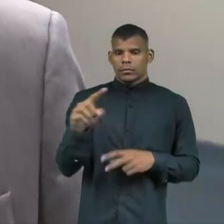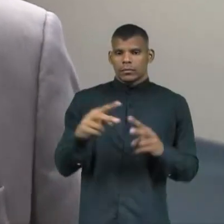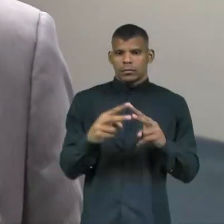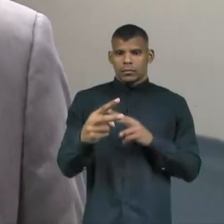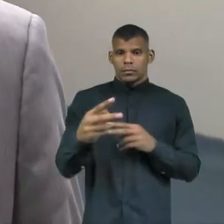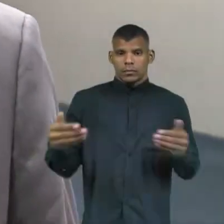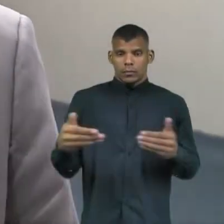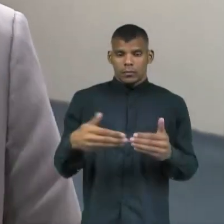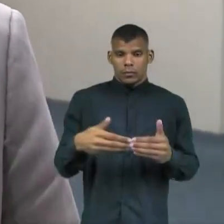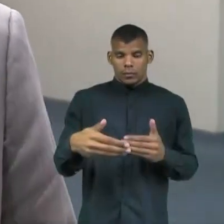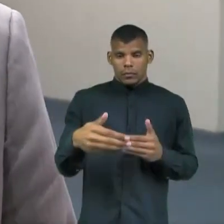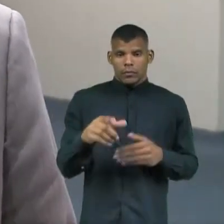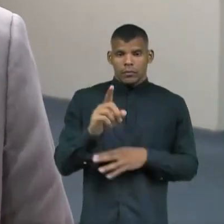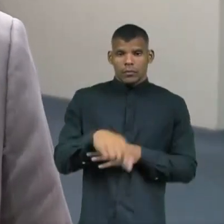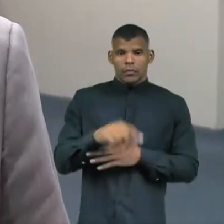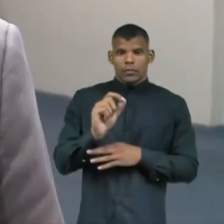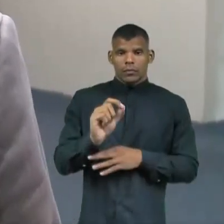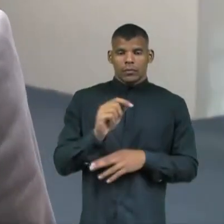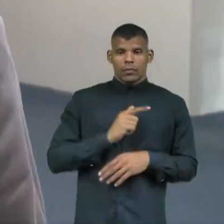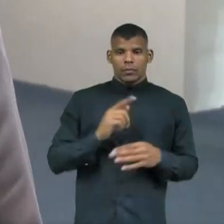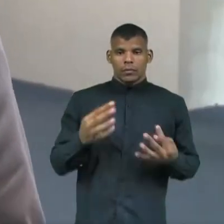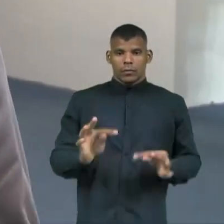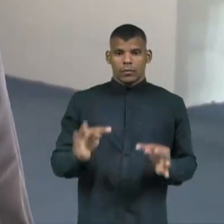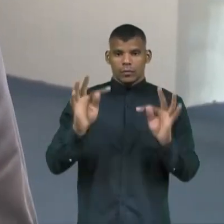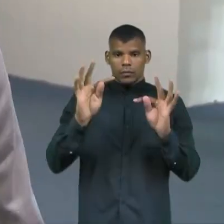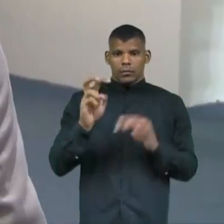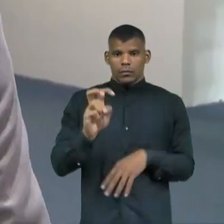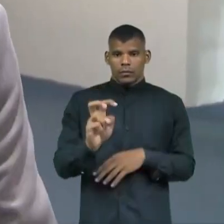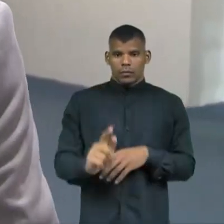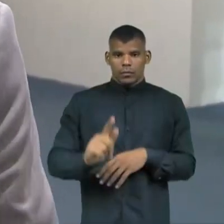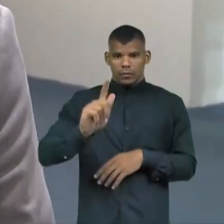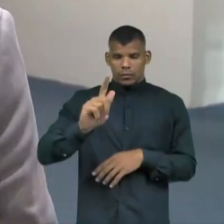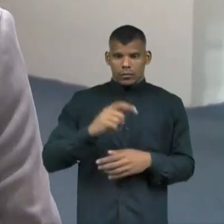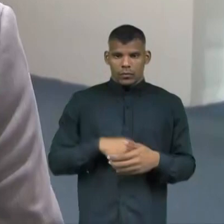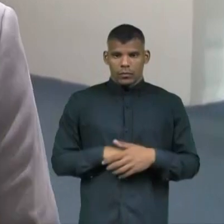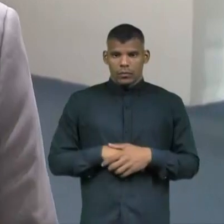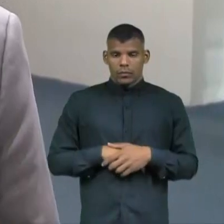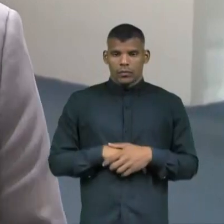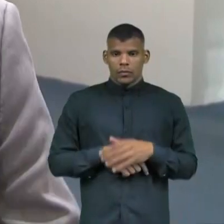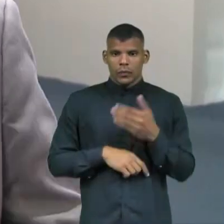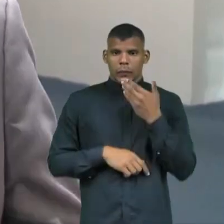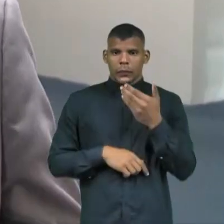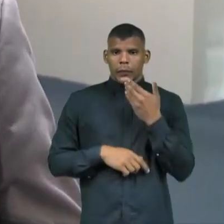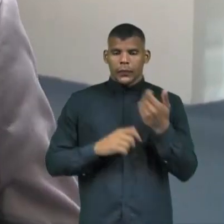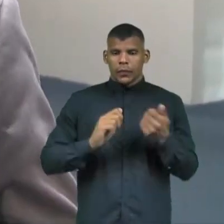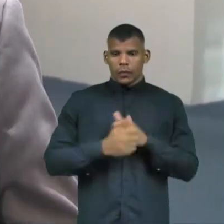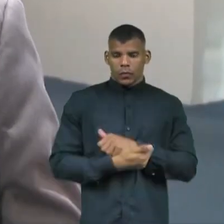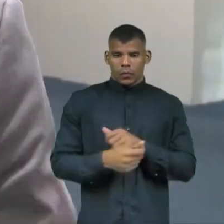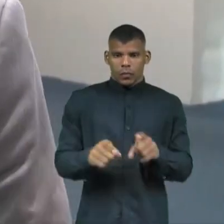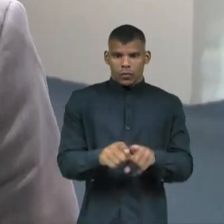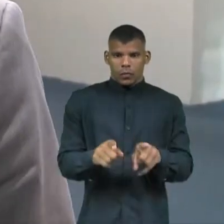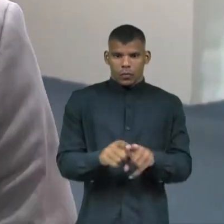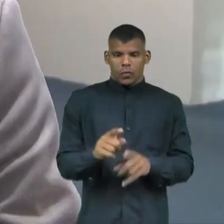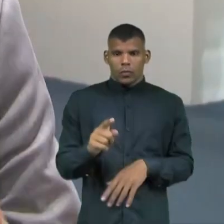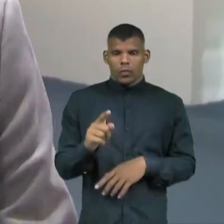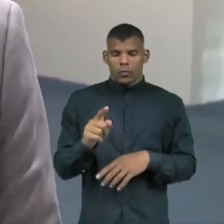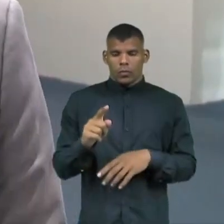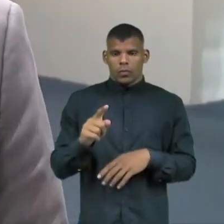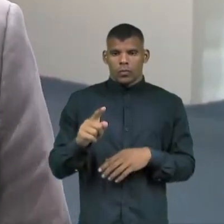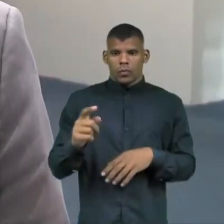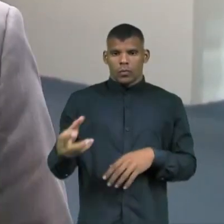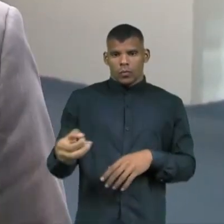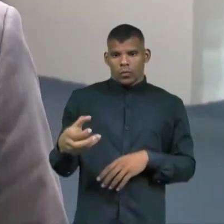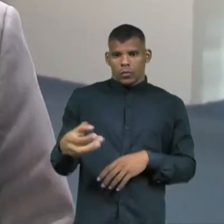agora a ter a tecnologia 5G. Essa tecnologia exige adequação, adaptação e, sobretudo, modernização.